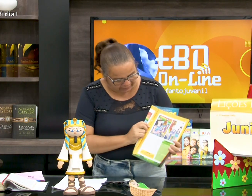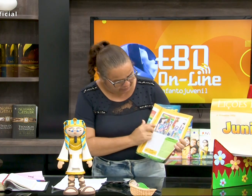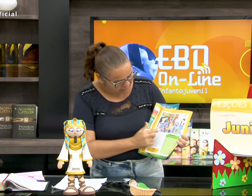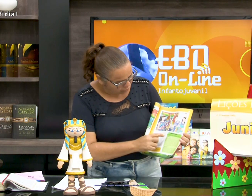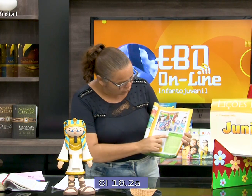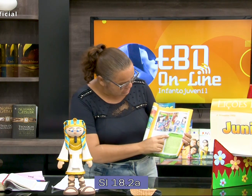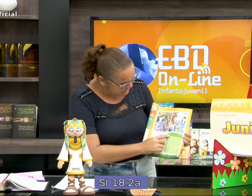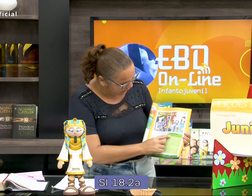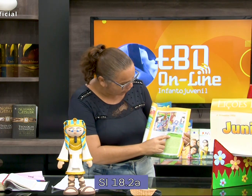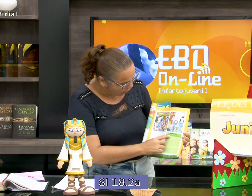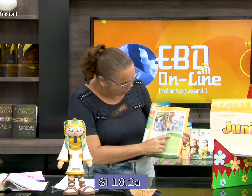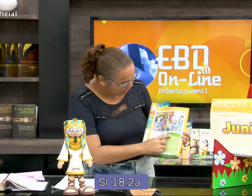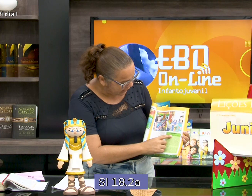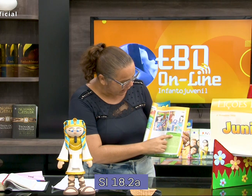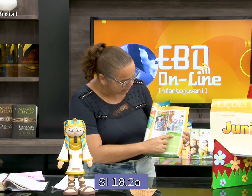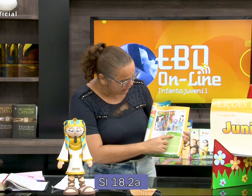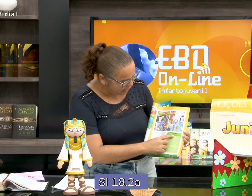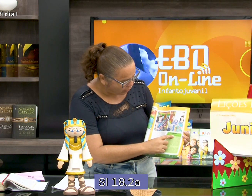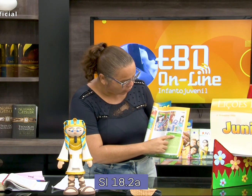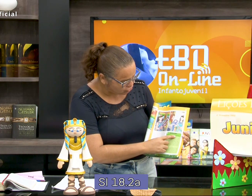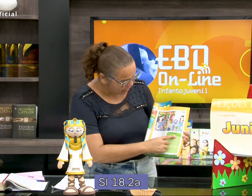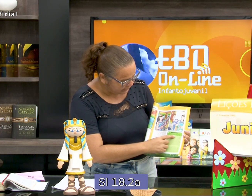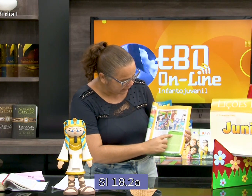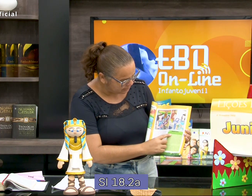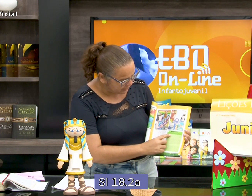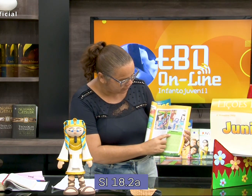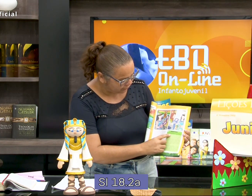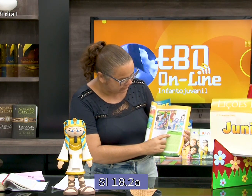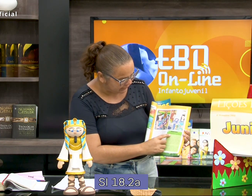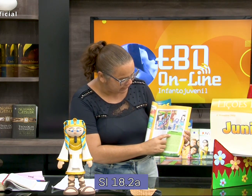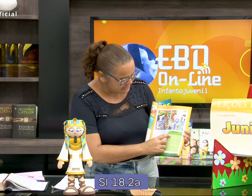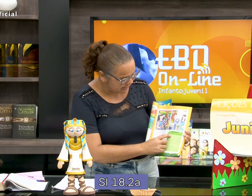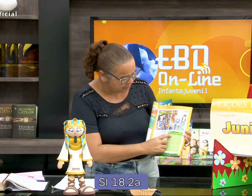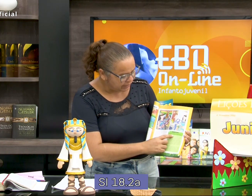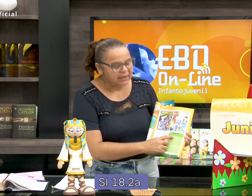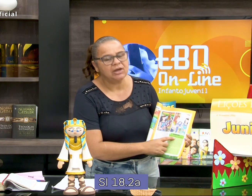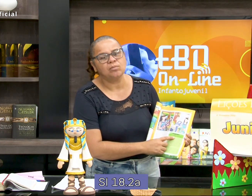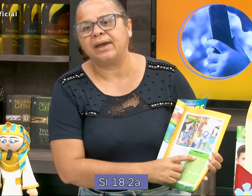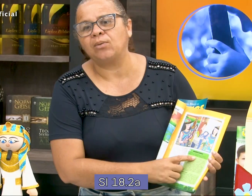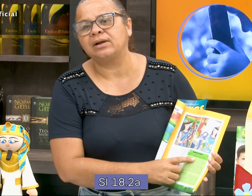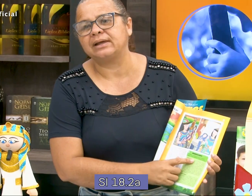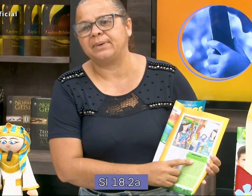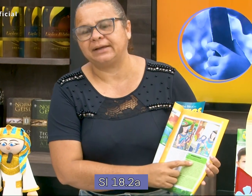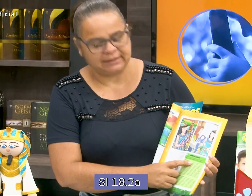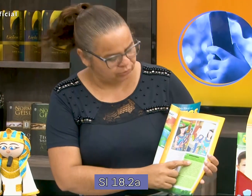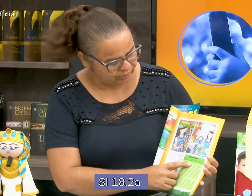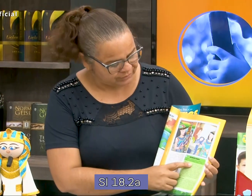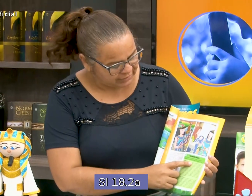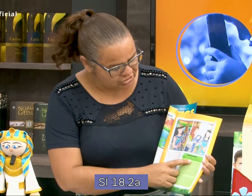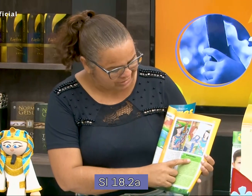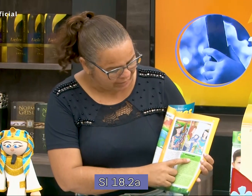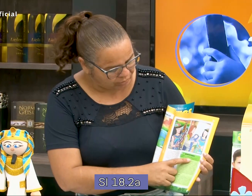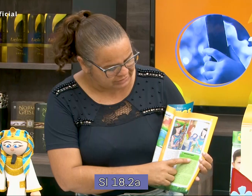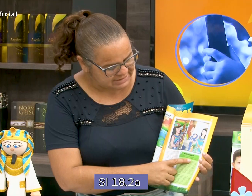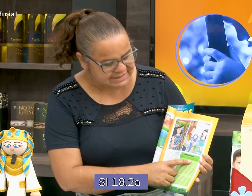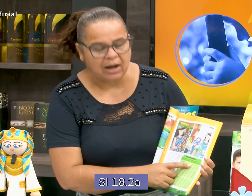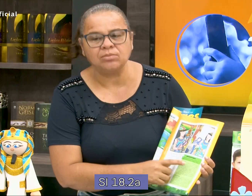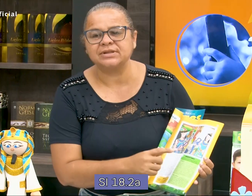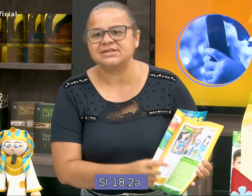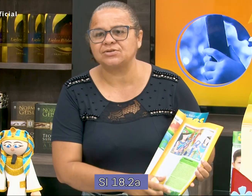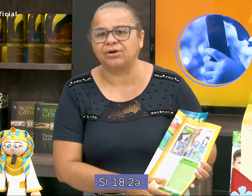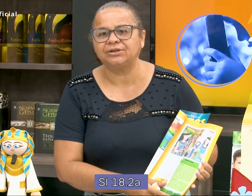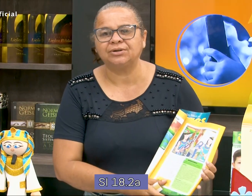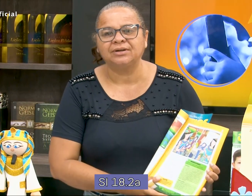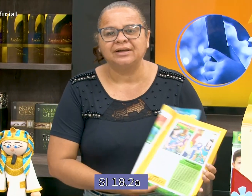Tá. O Senhor é a minha rocha e a minha fortaleza e o meu libertador. Está onde?